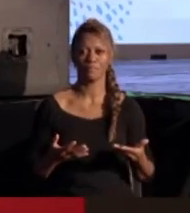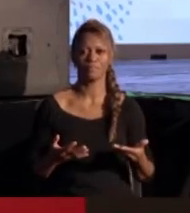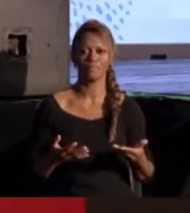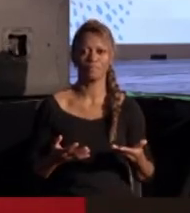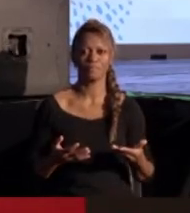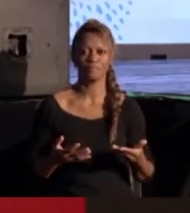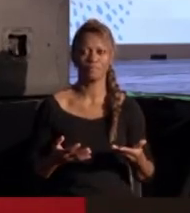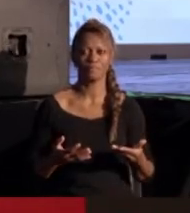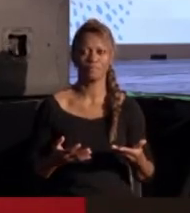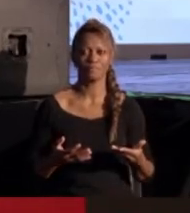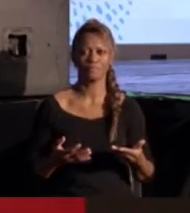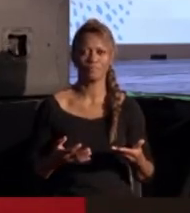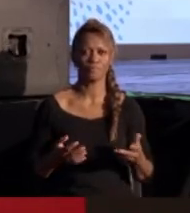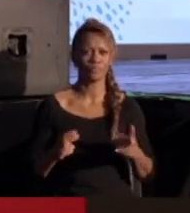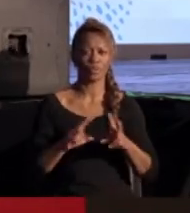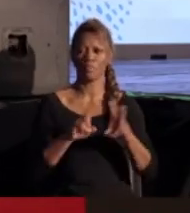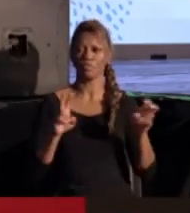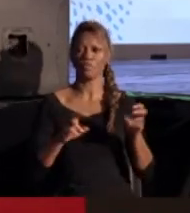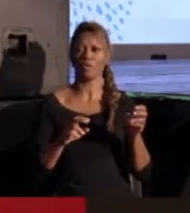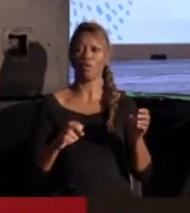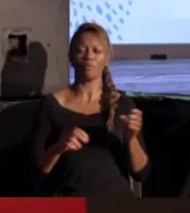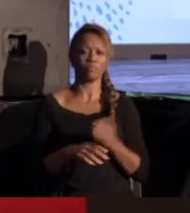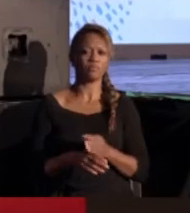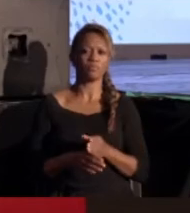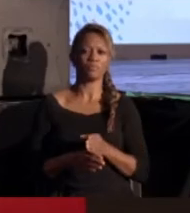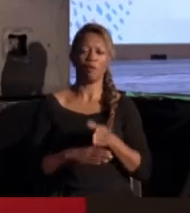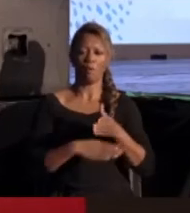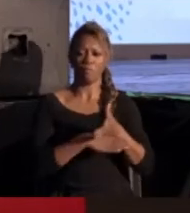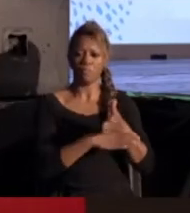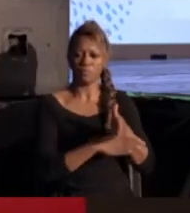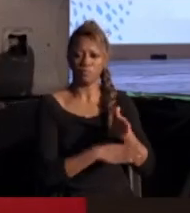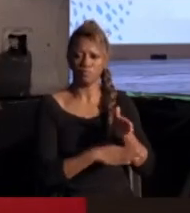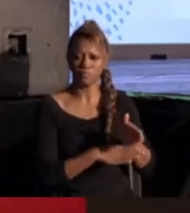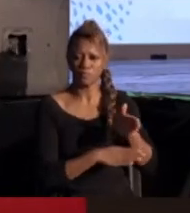O tema das encruzilhadas do Bucal,